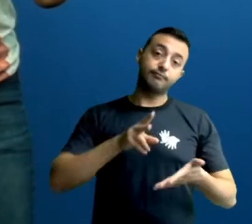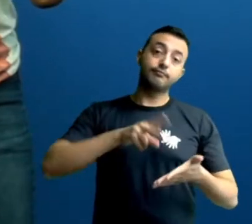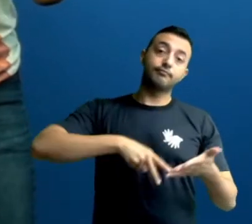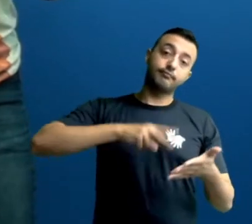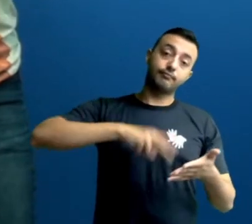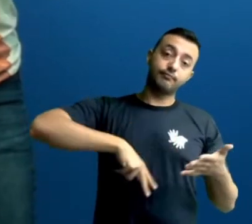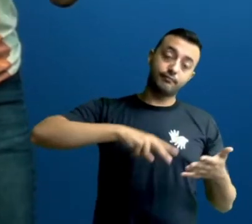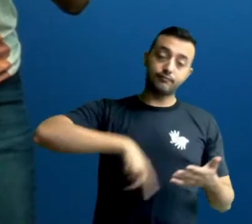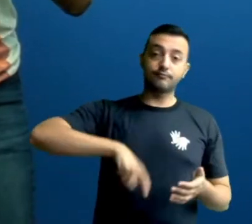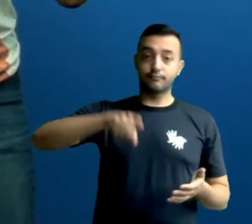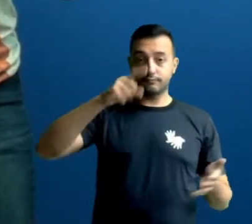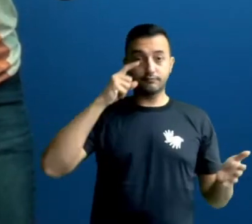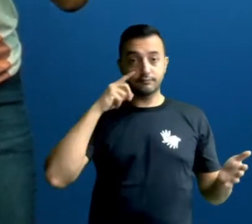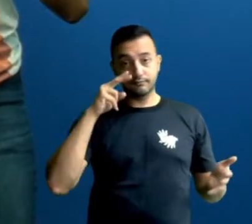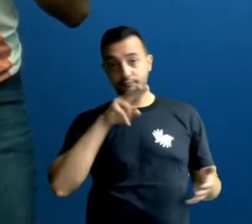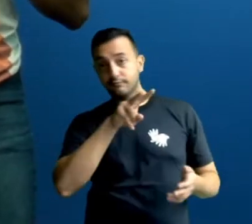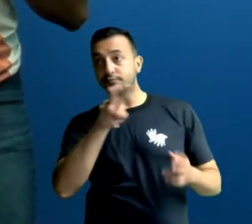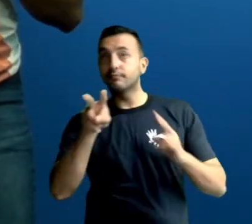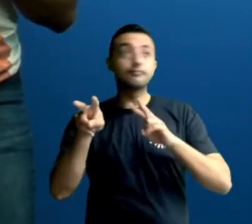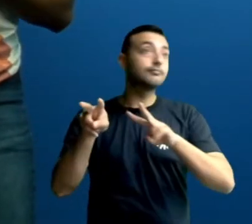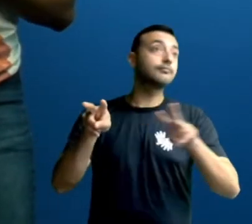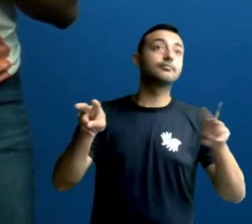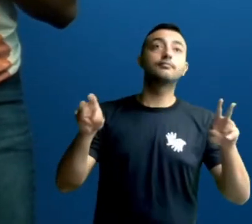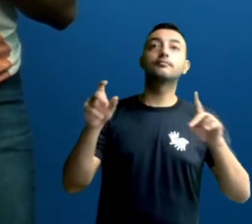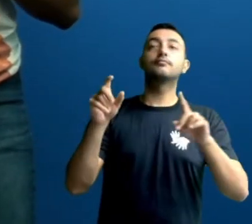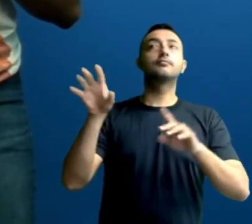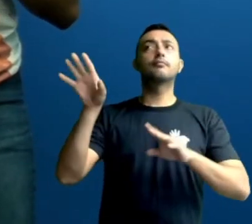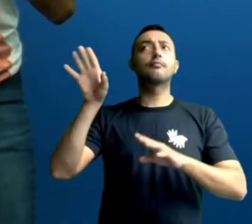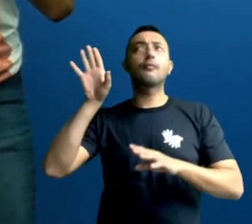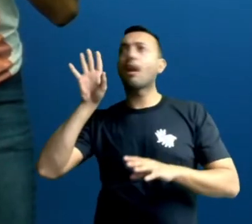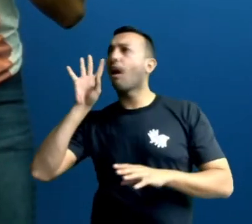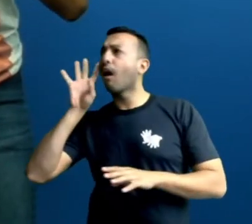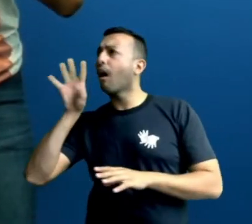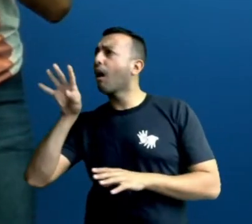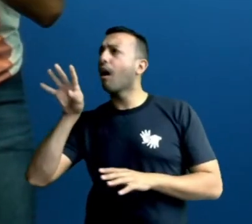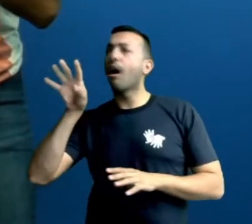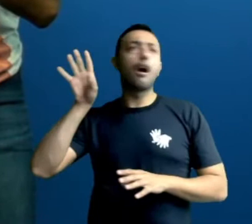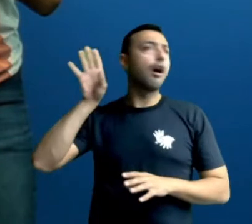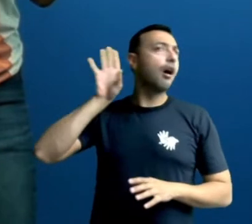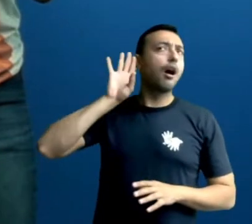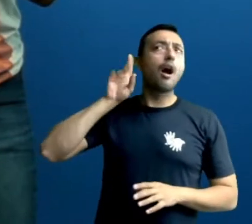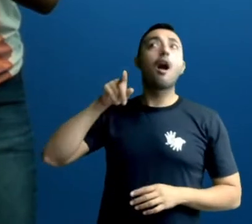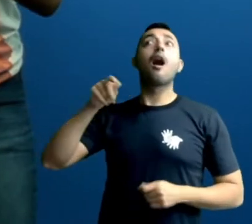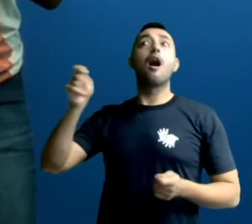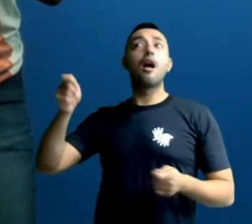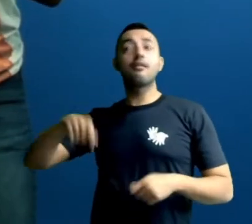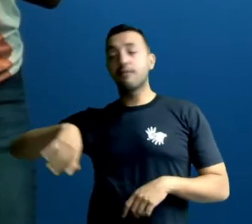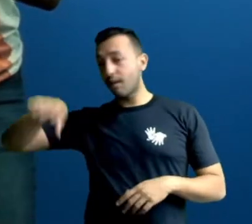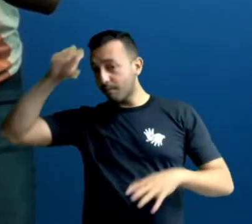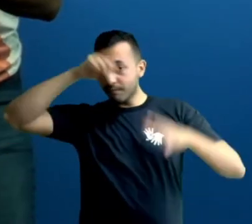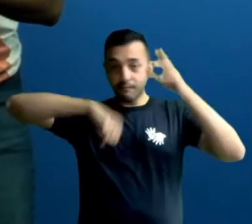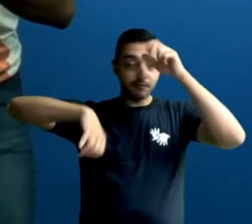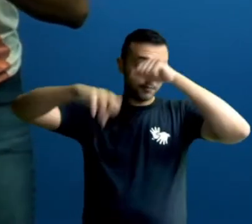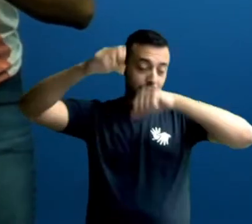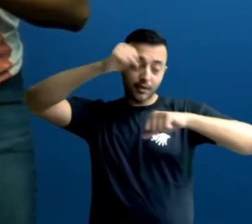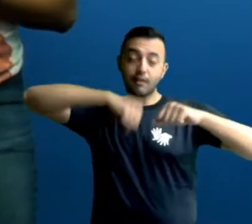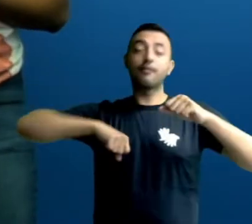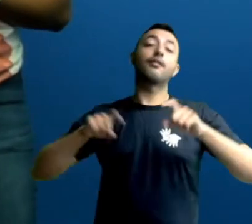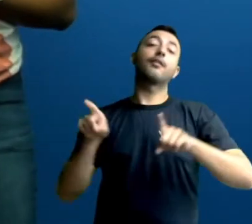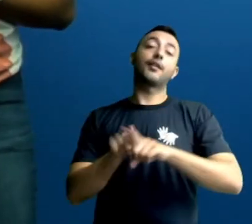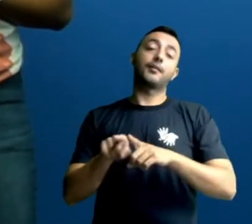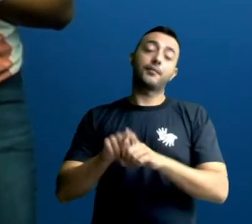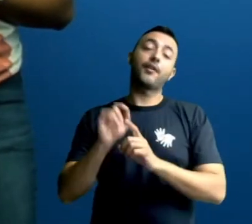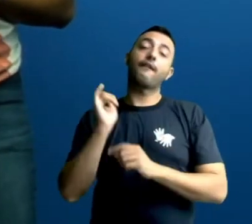você começa a ver, ouvir as palavras e o seu cérebro começa a guardar, a armazenar